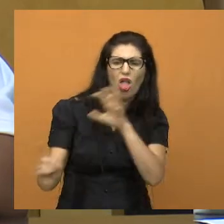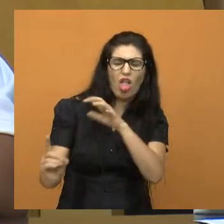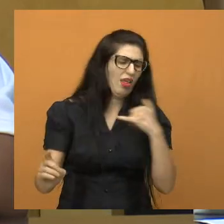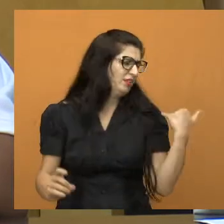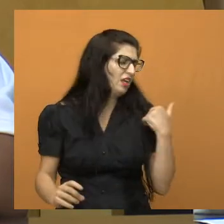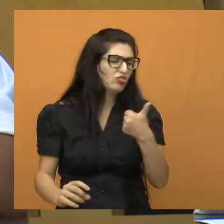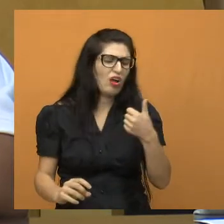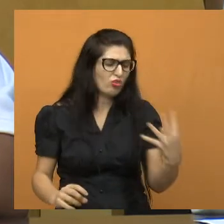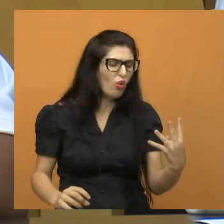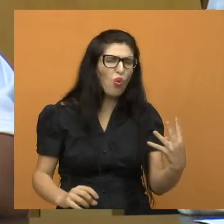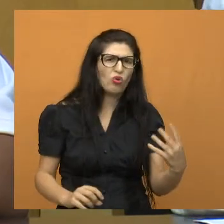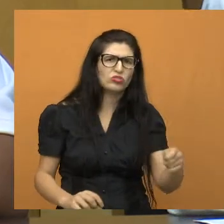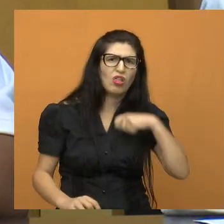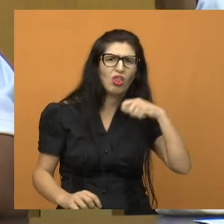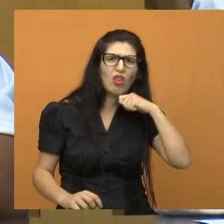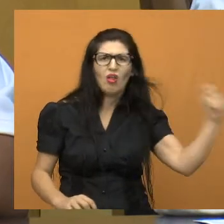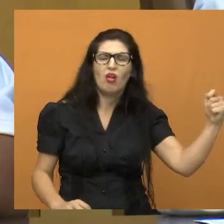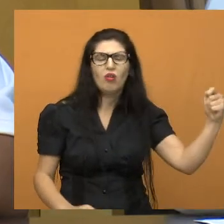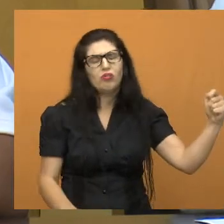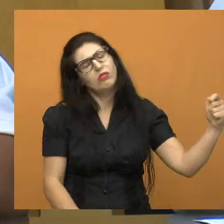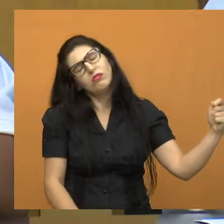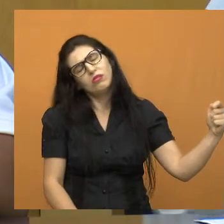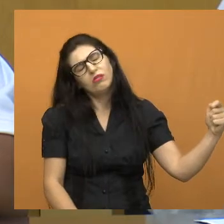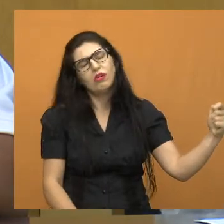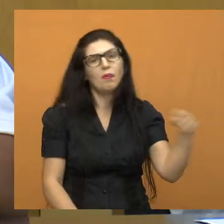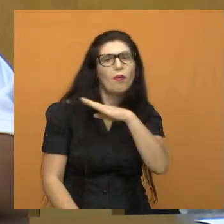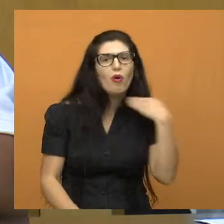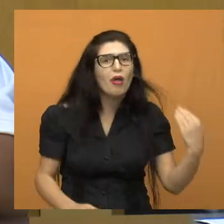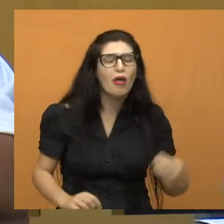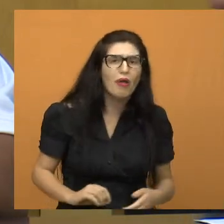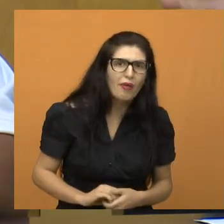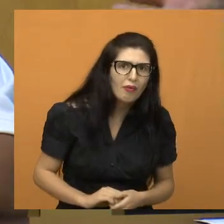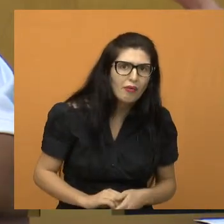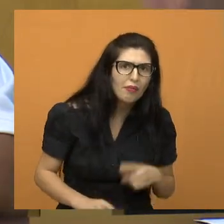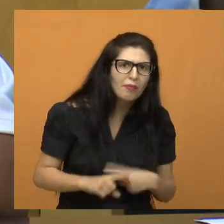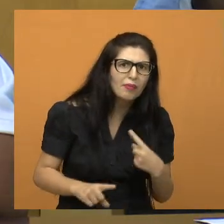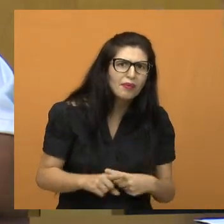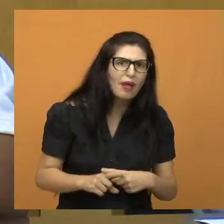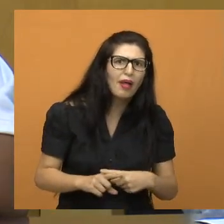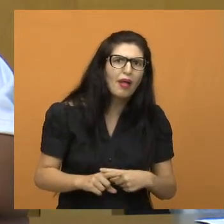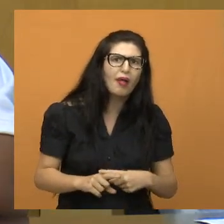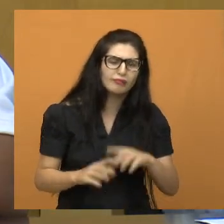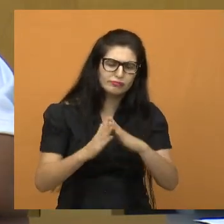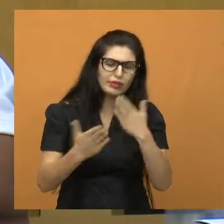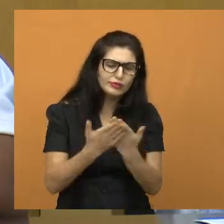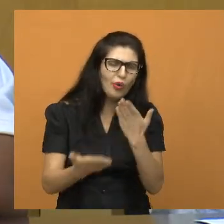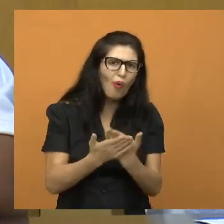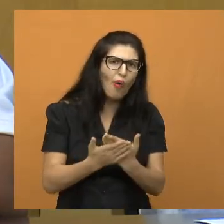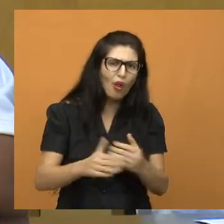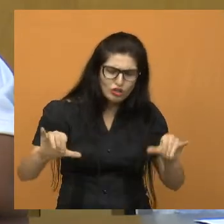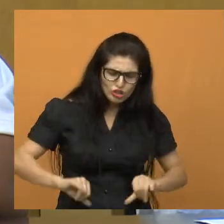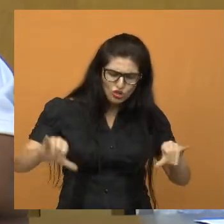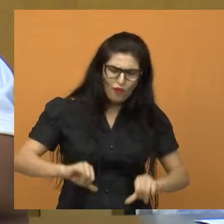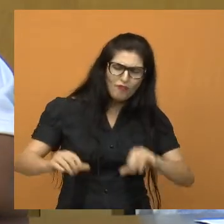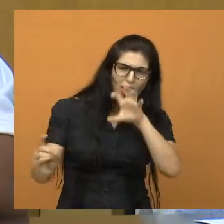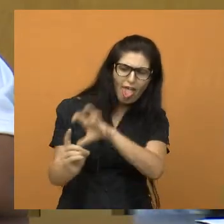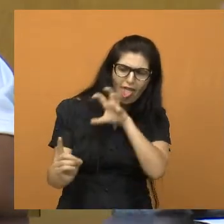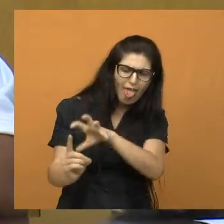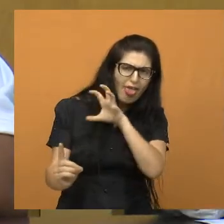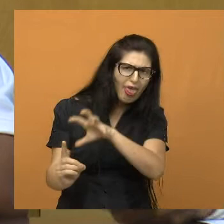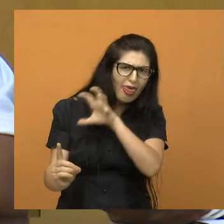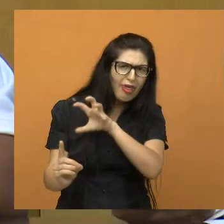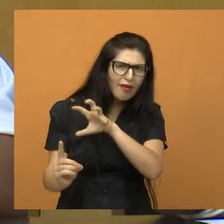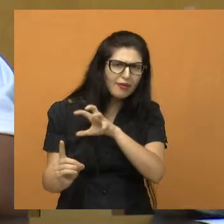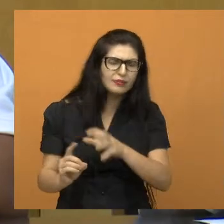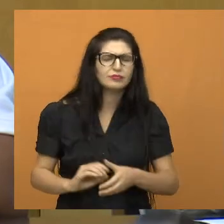anos. Uma pessoa chegou a tirar a vida porque não aguentou a pressão dos colegas, uma violência. Até